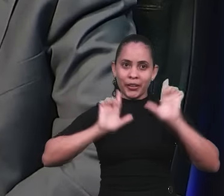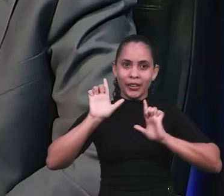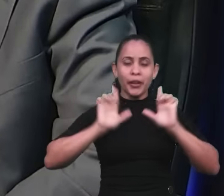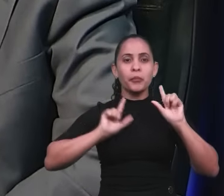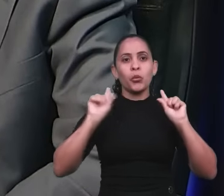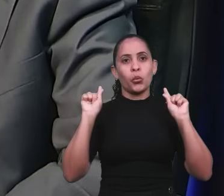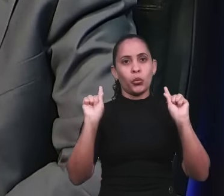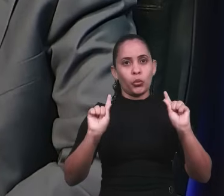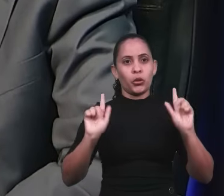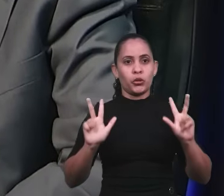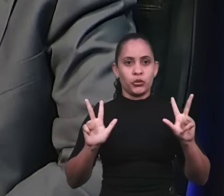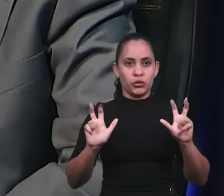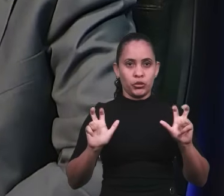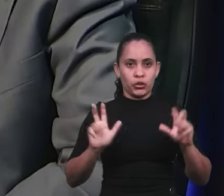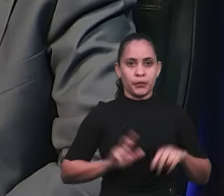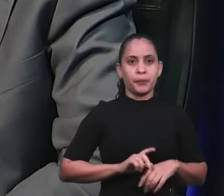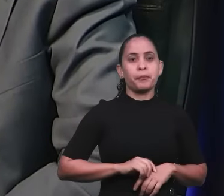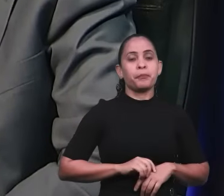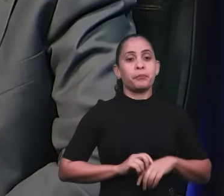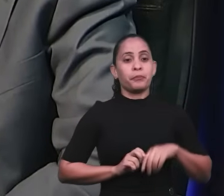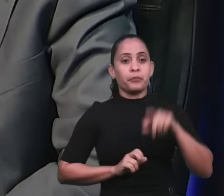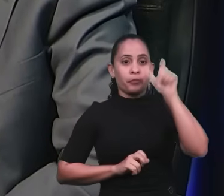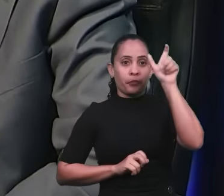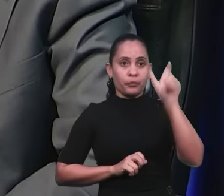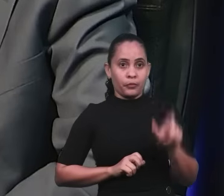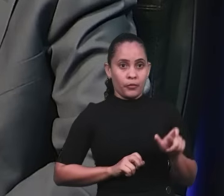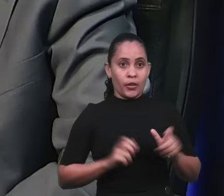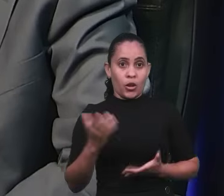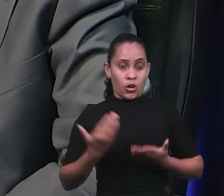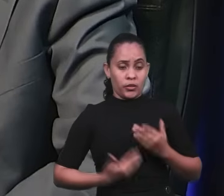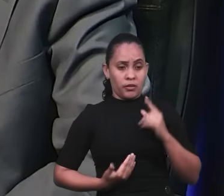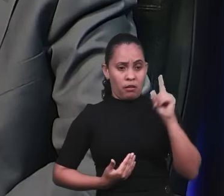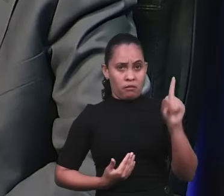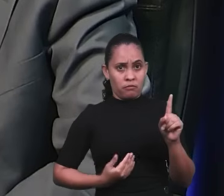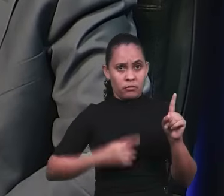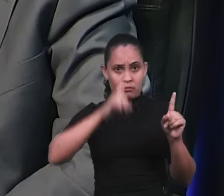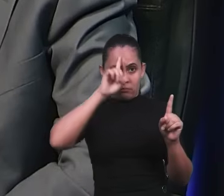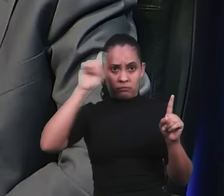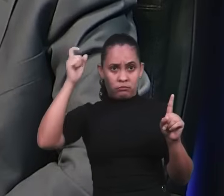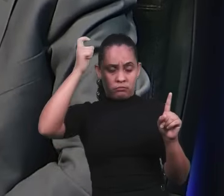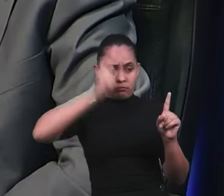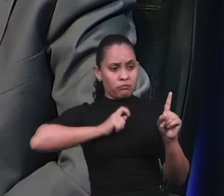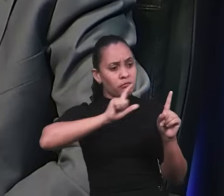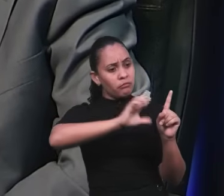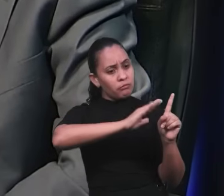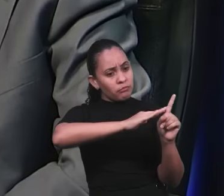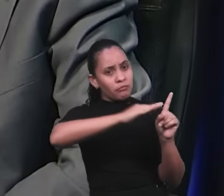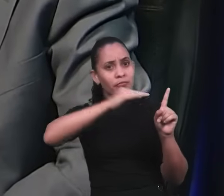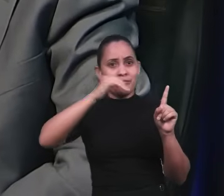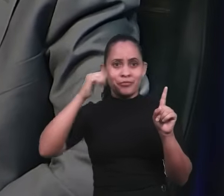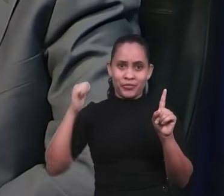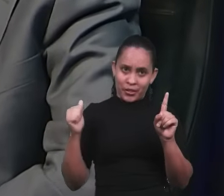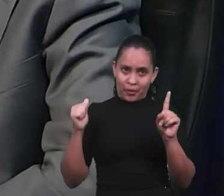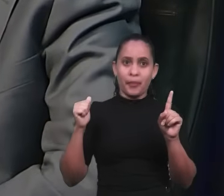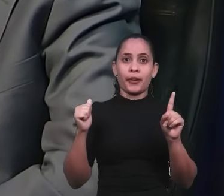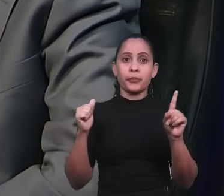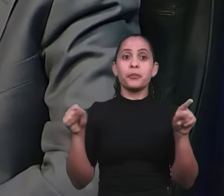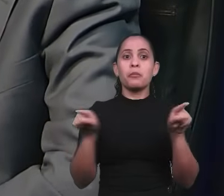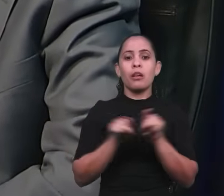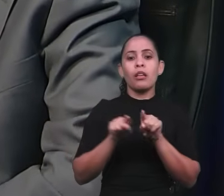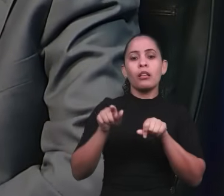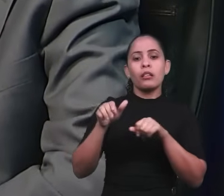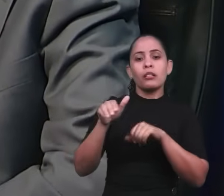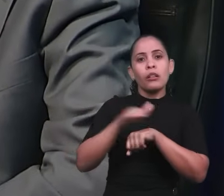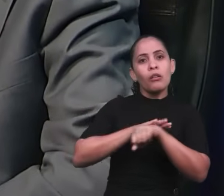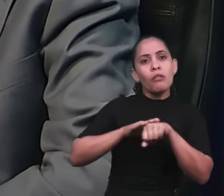cujo título é O Chamado dos Servos, onde iremos trazer aqui no nosso diálogo com os companheiros